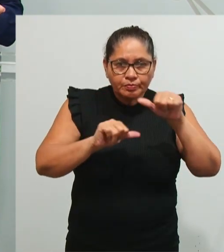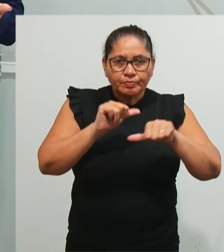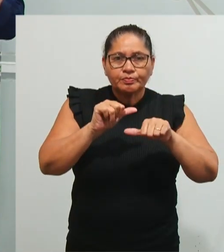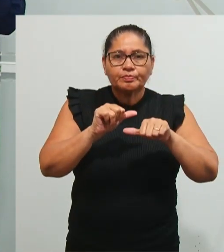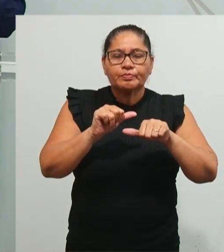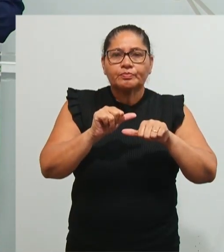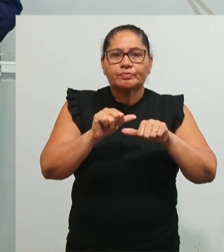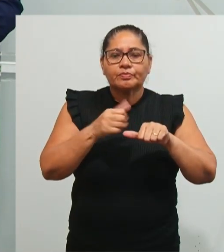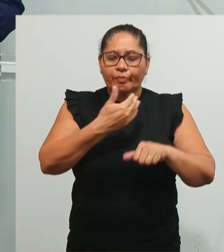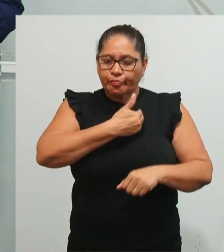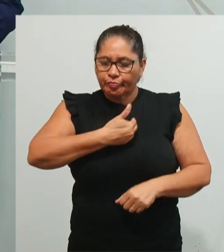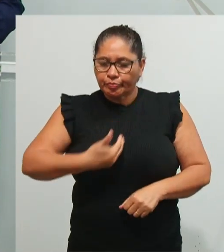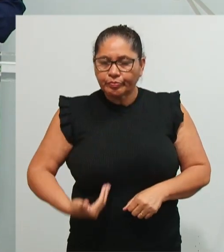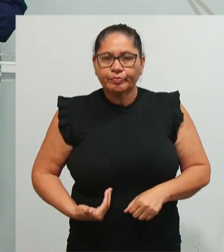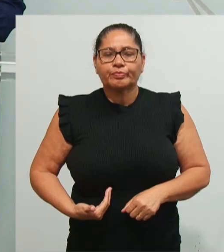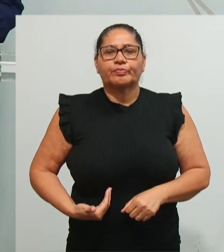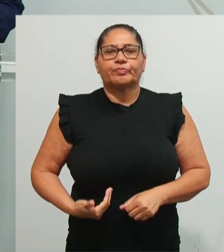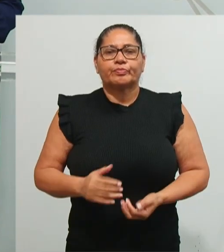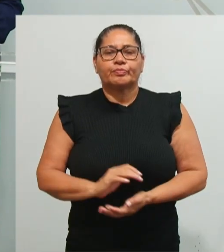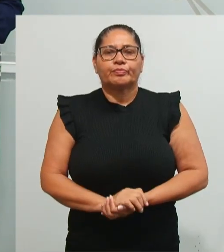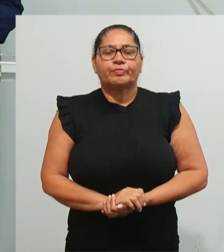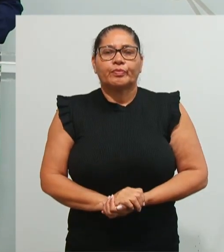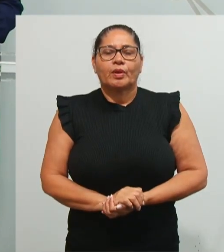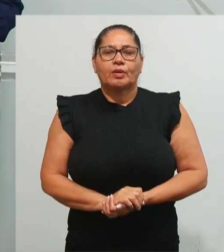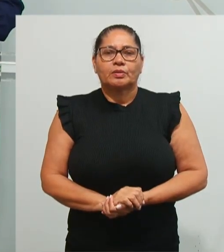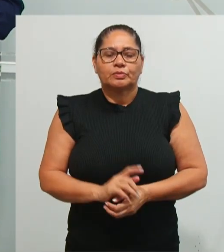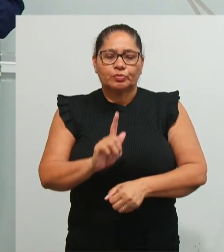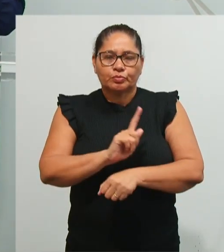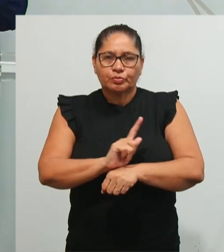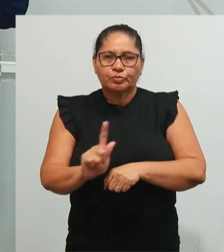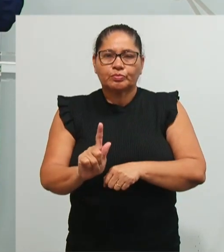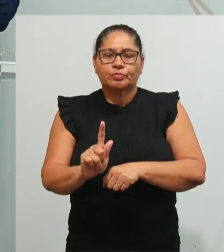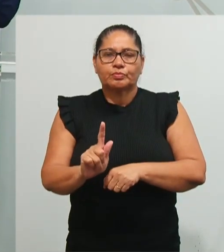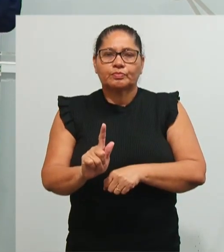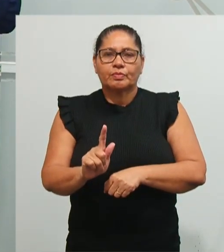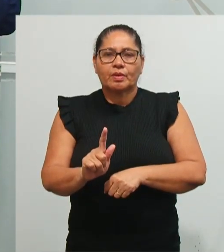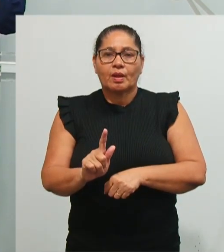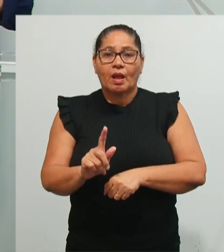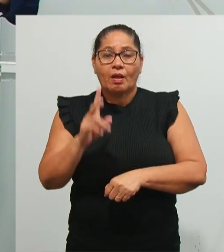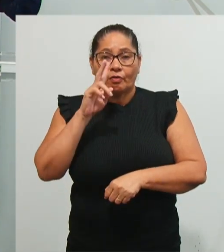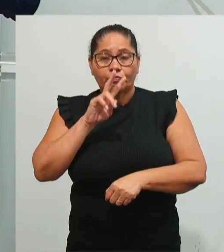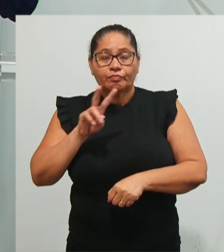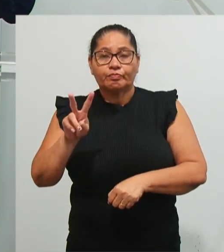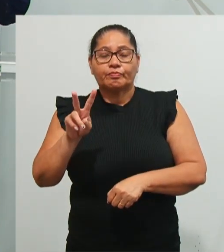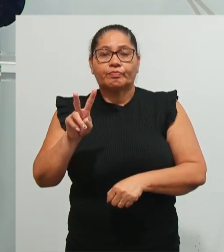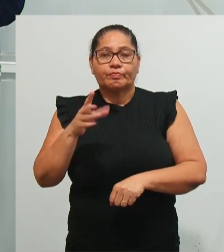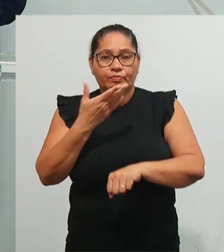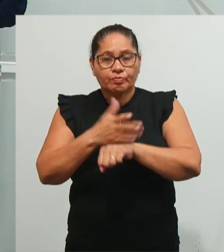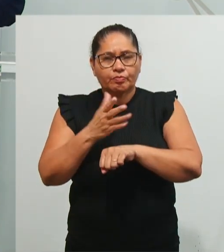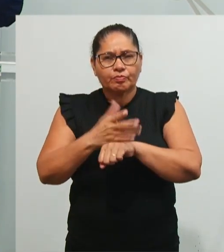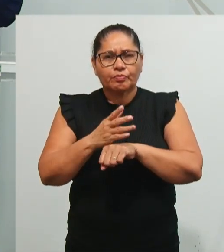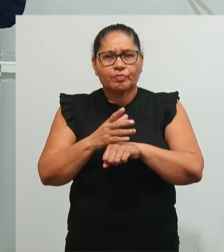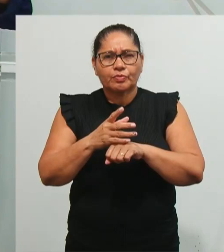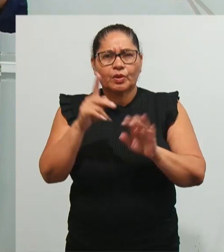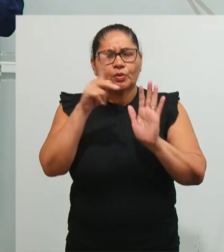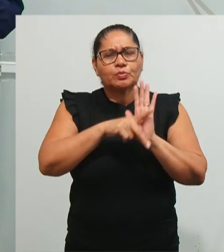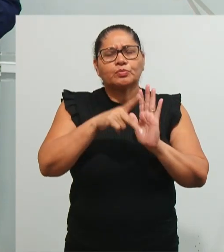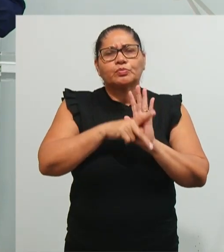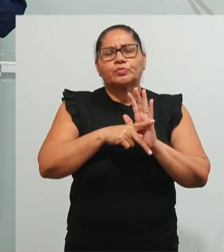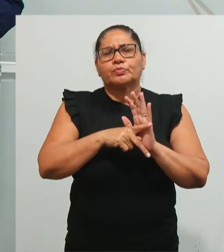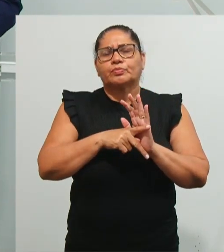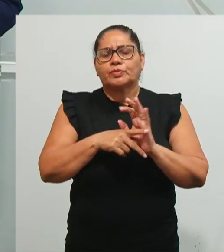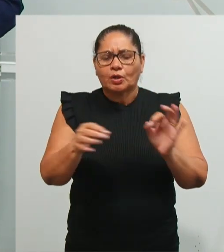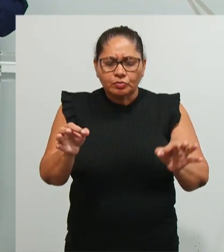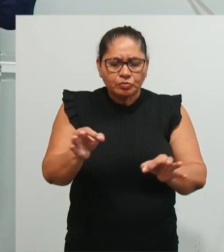trazendo mais governança para as atuações dos gestores. E a gente vai ver isso na prática chegando nos projetos de execução,